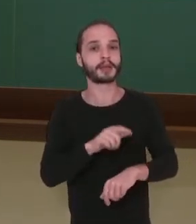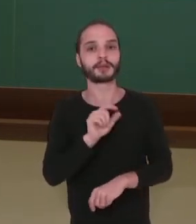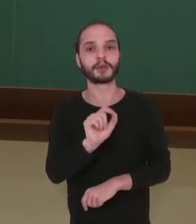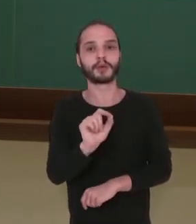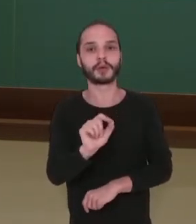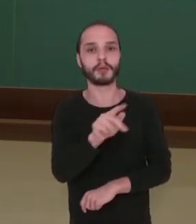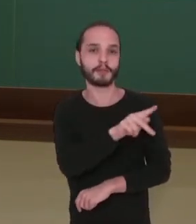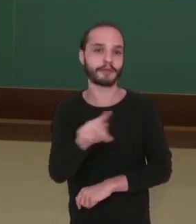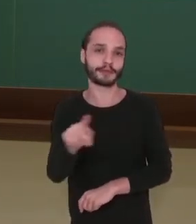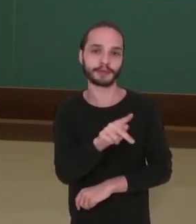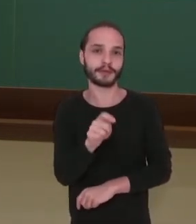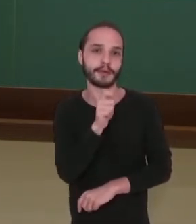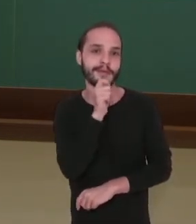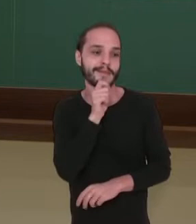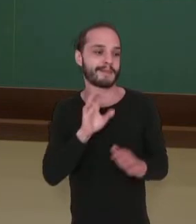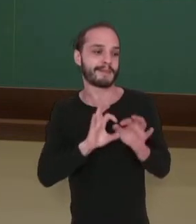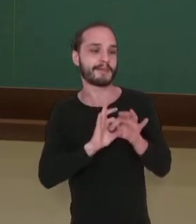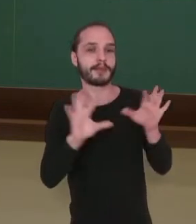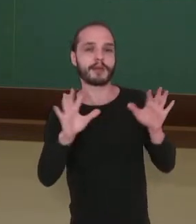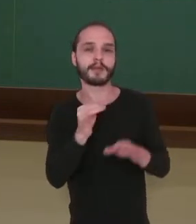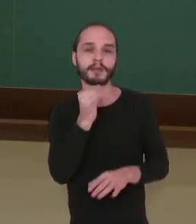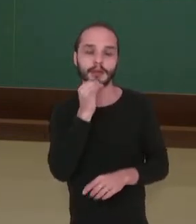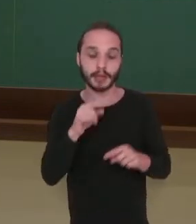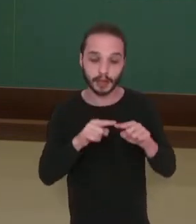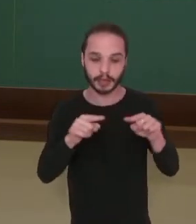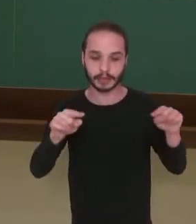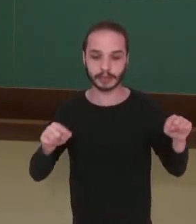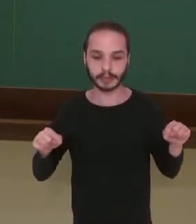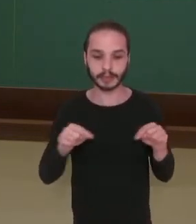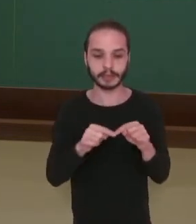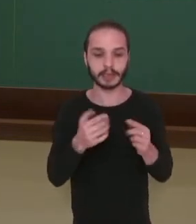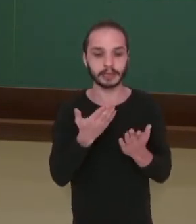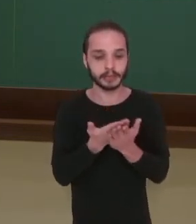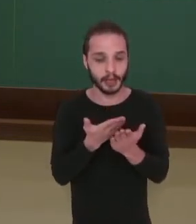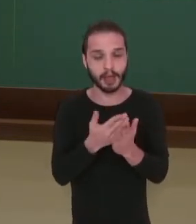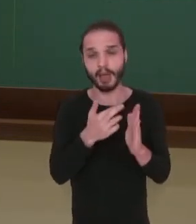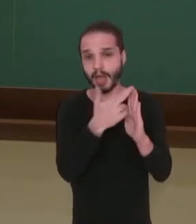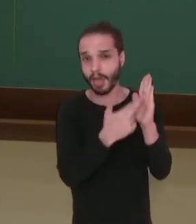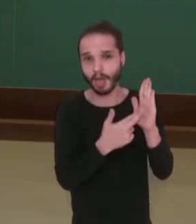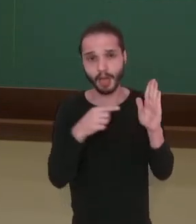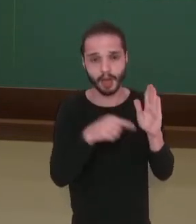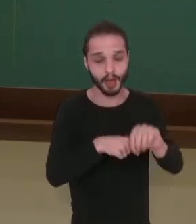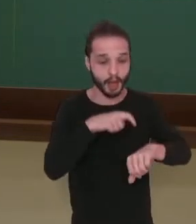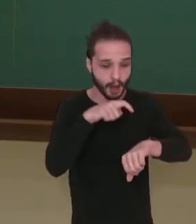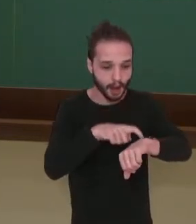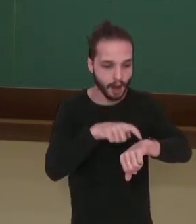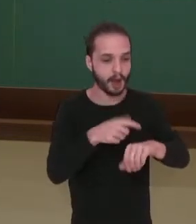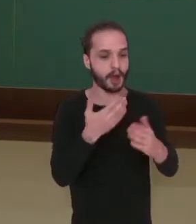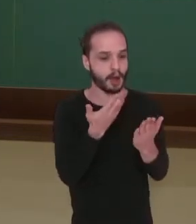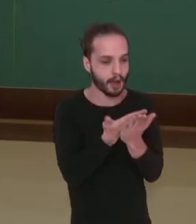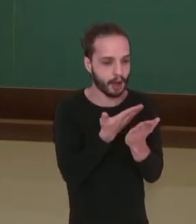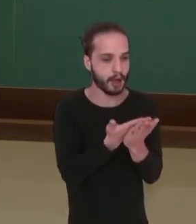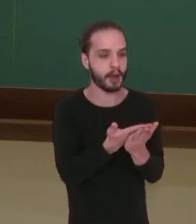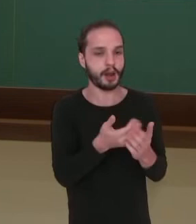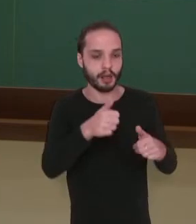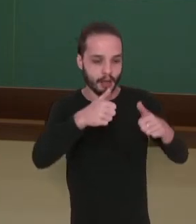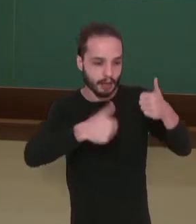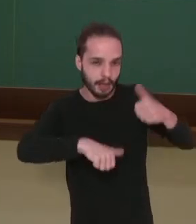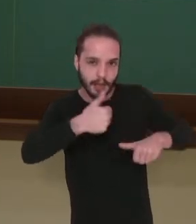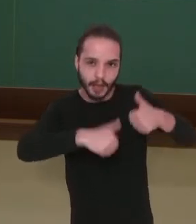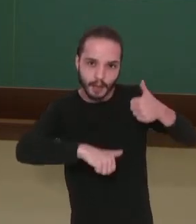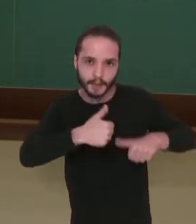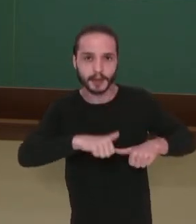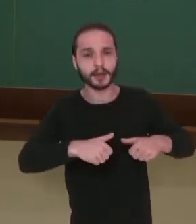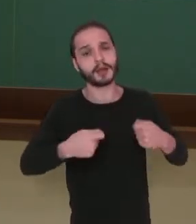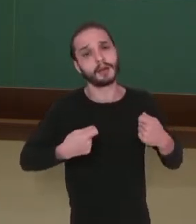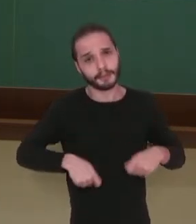respectivo professor. Quando você está na sala de aula, você tem que estar. É a regra. Se naquele horário é para você estar na aula de química, você tem que